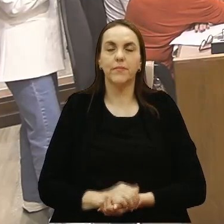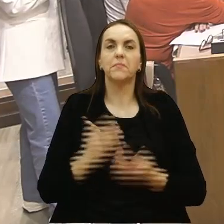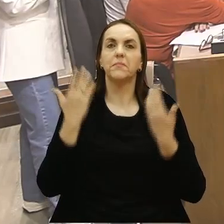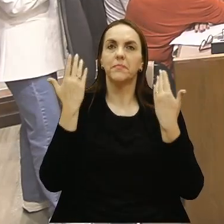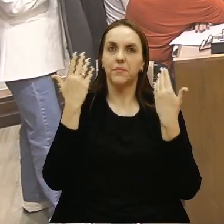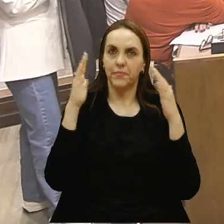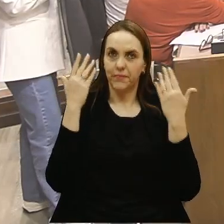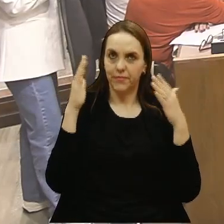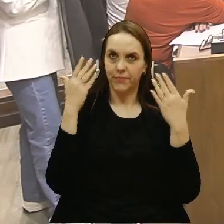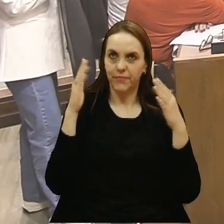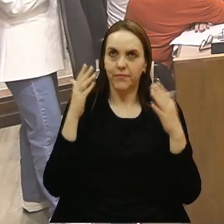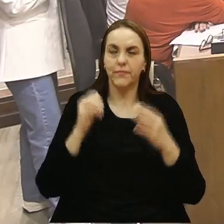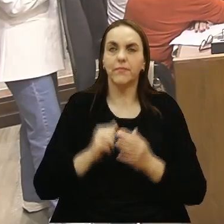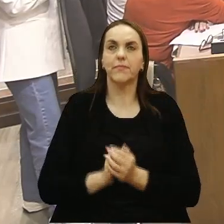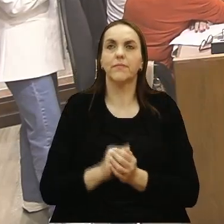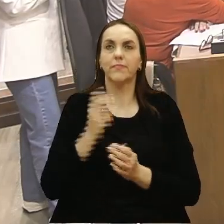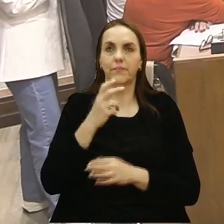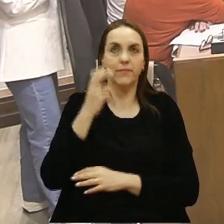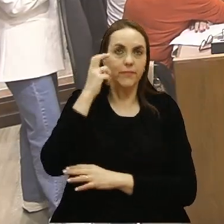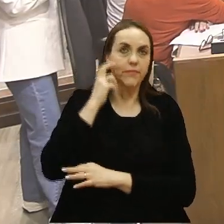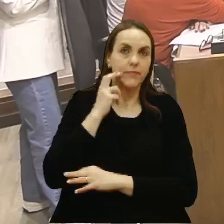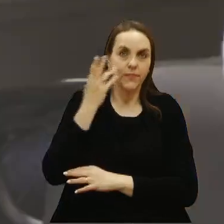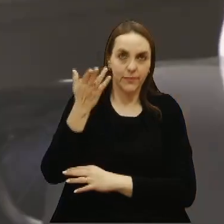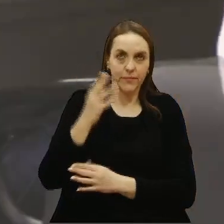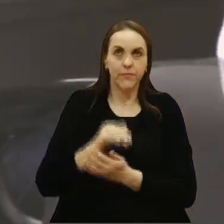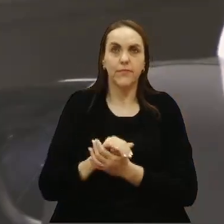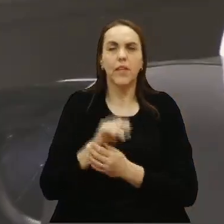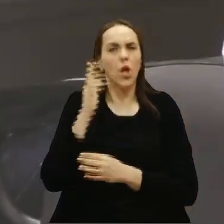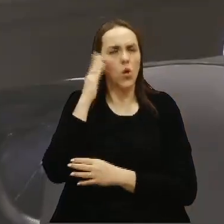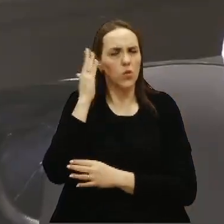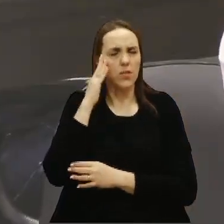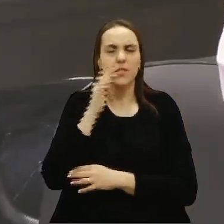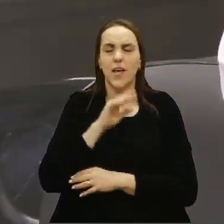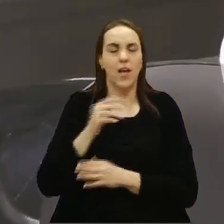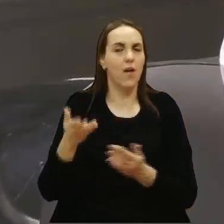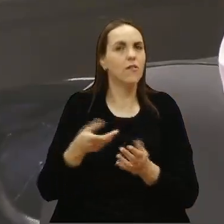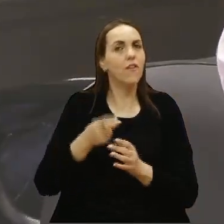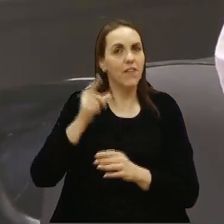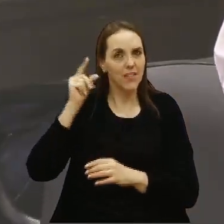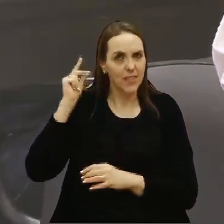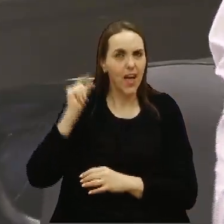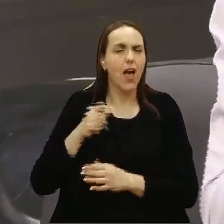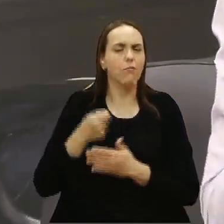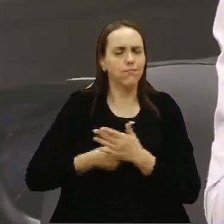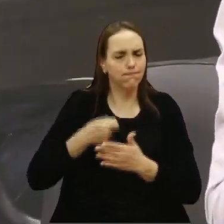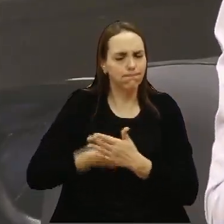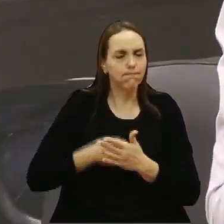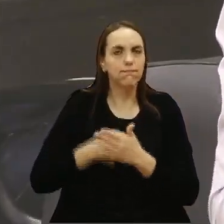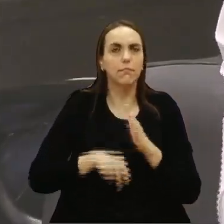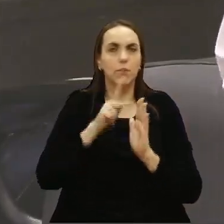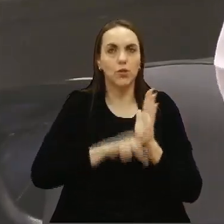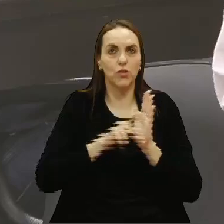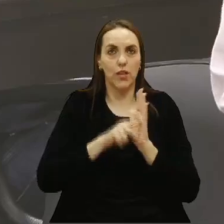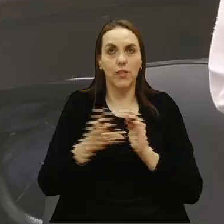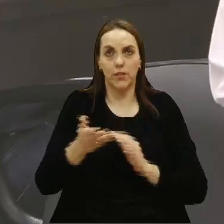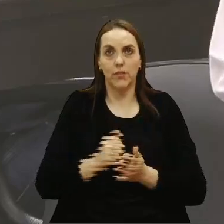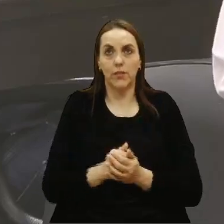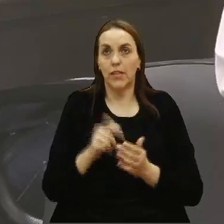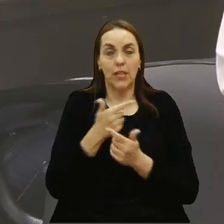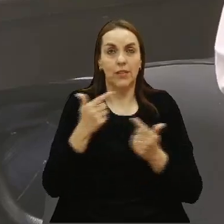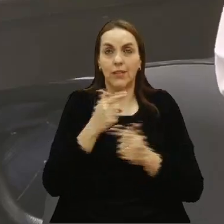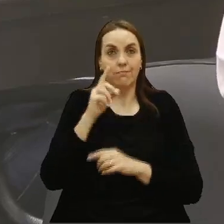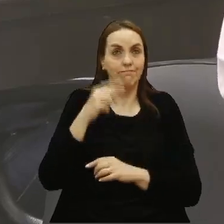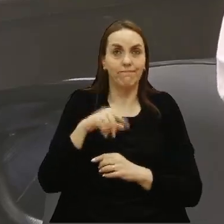parabenizar aqui o vereador Daniel Santos. Eu sei que não é de hoje, estava comentando aqui com ele que ele luta por esse projeto. O senhor não tem, talvez, ideia do